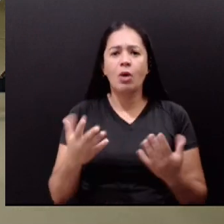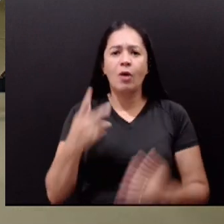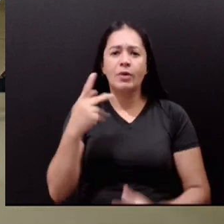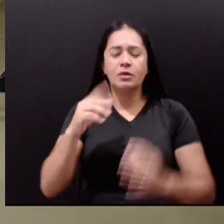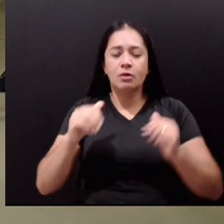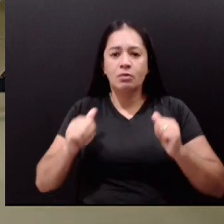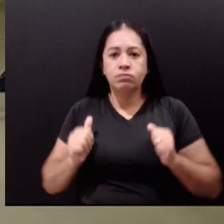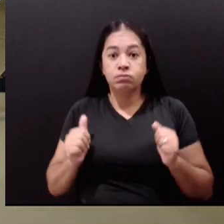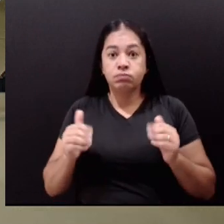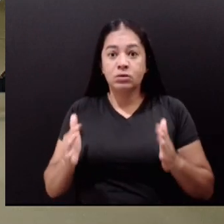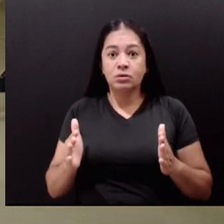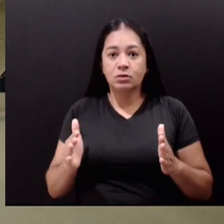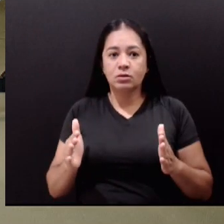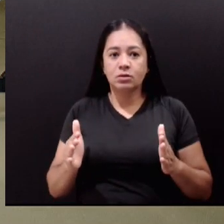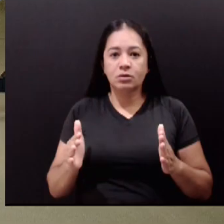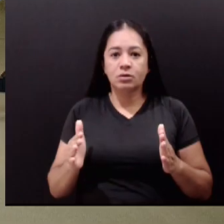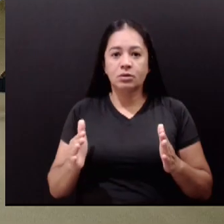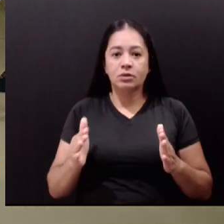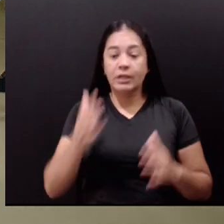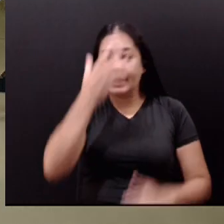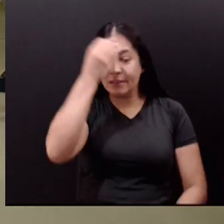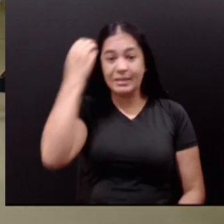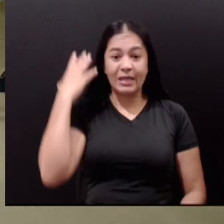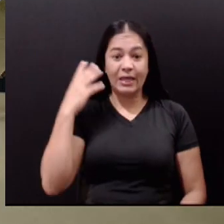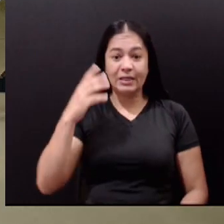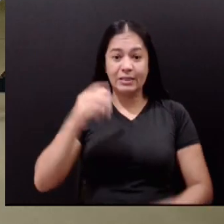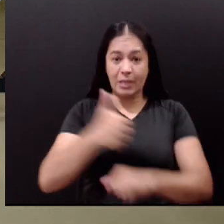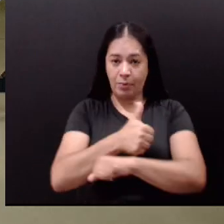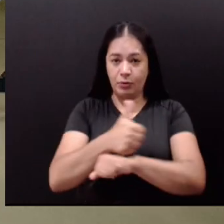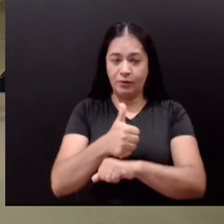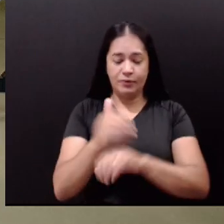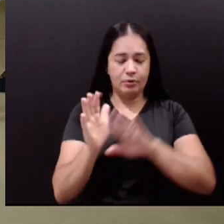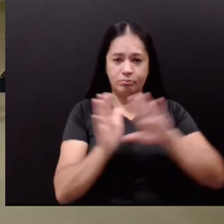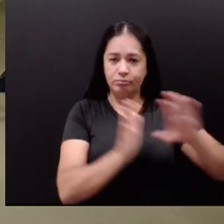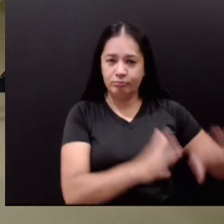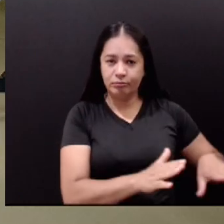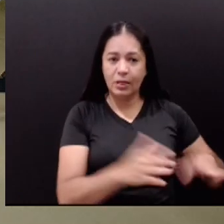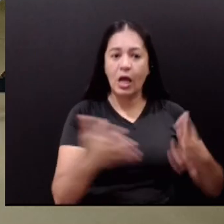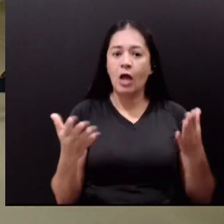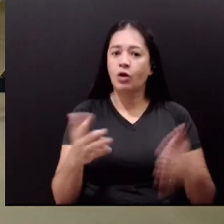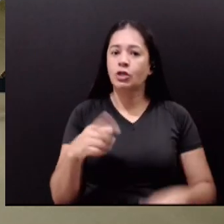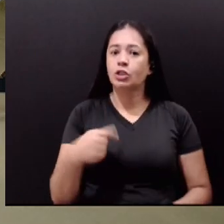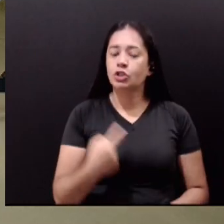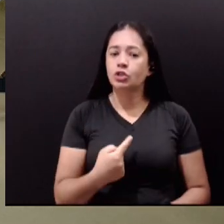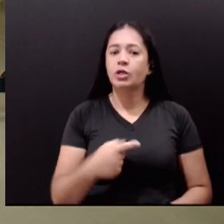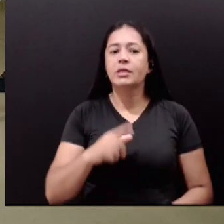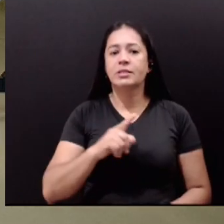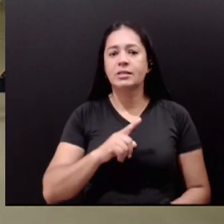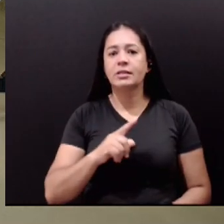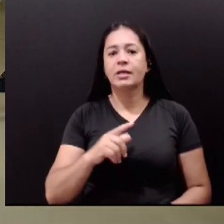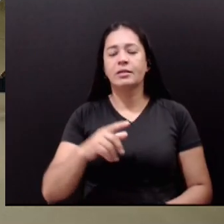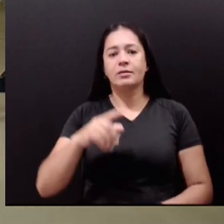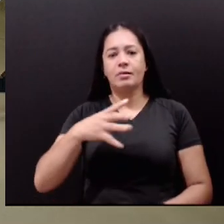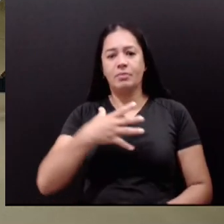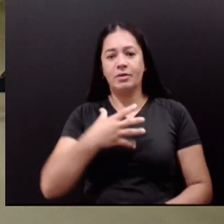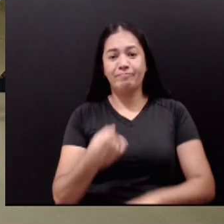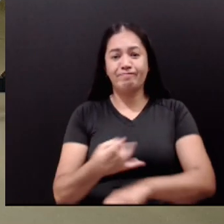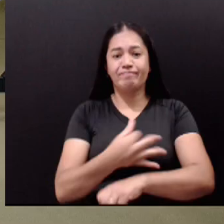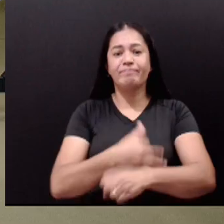tirando deixando o advogado de lado agora, porque a gente é profissional, mas a gente é sentimento, né, então eu gostaria que